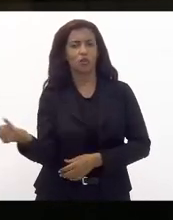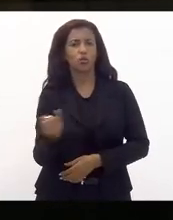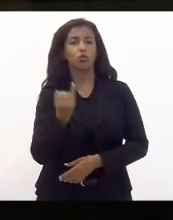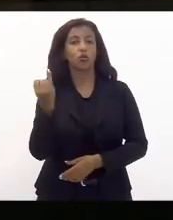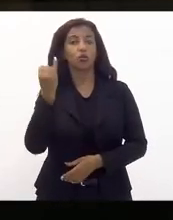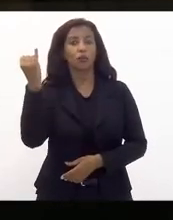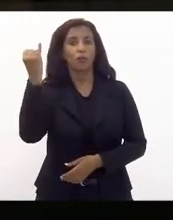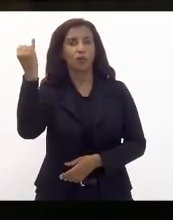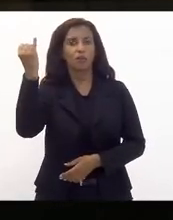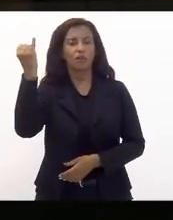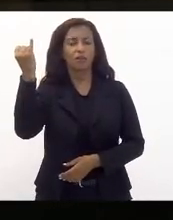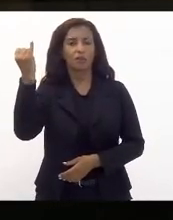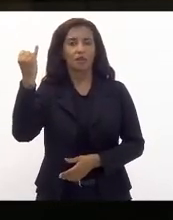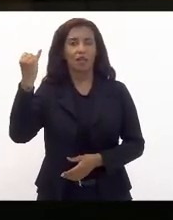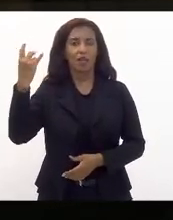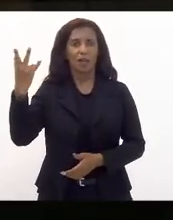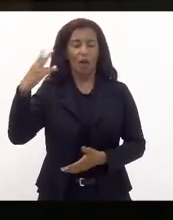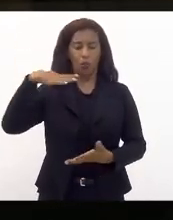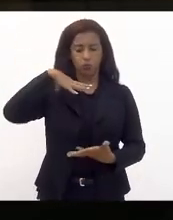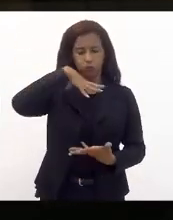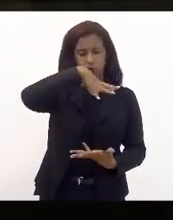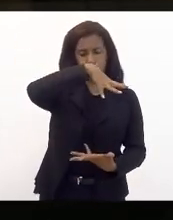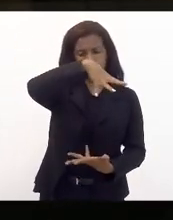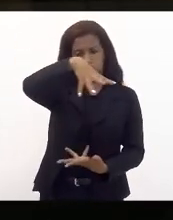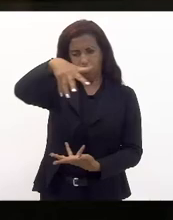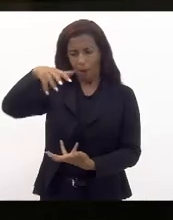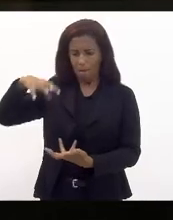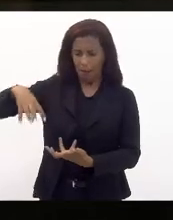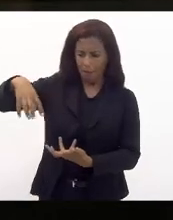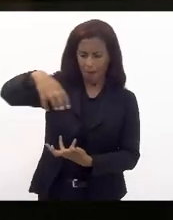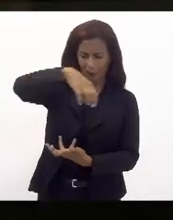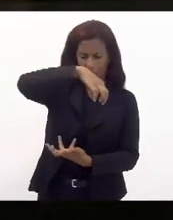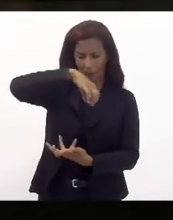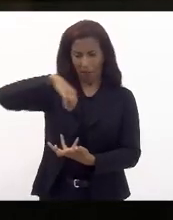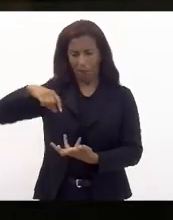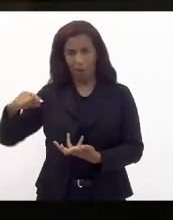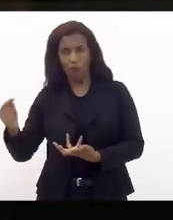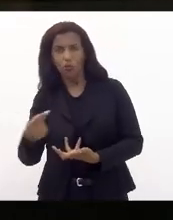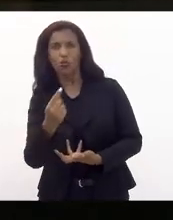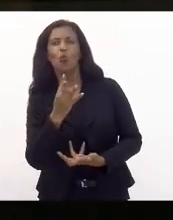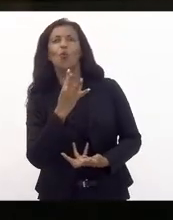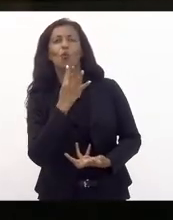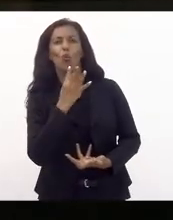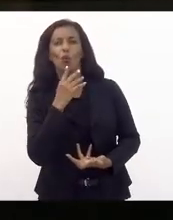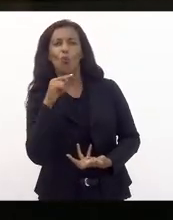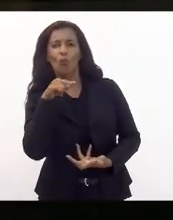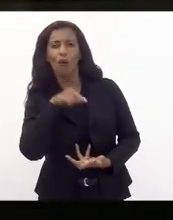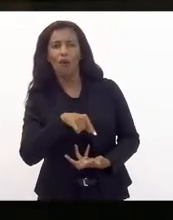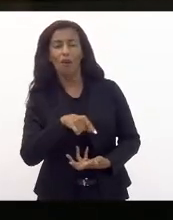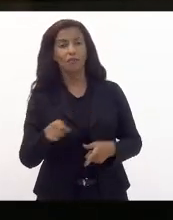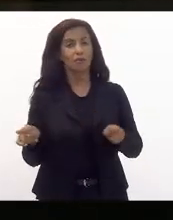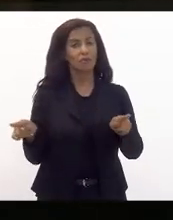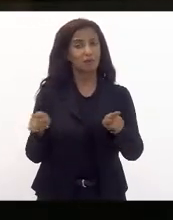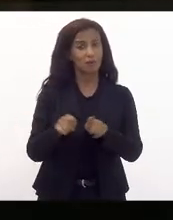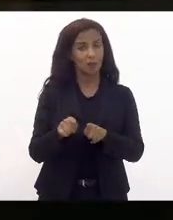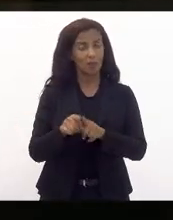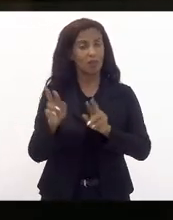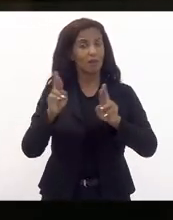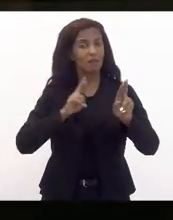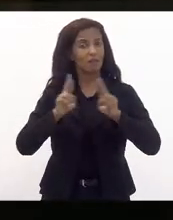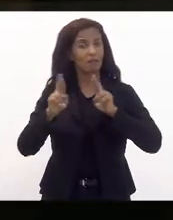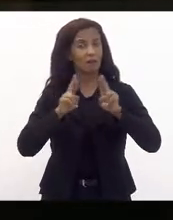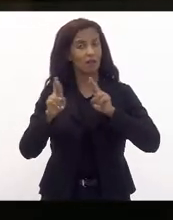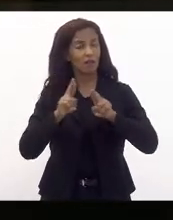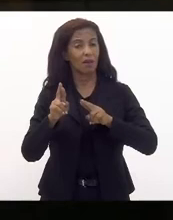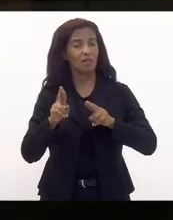e relevância de internacional internacional inclusive por exemplo em relação